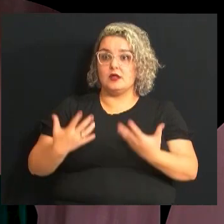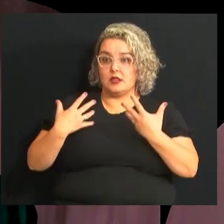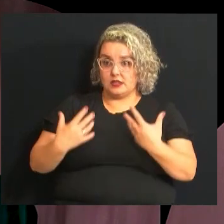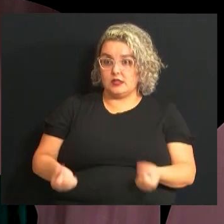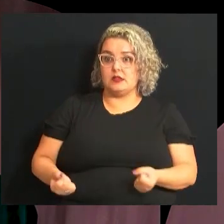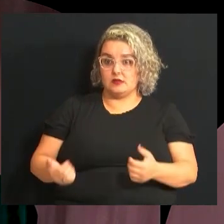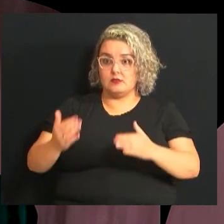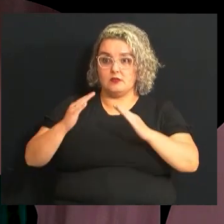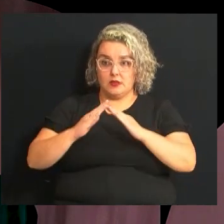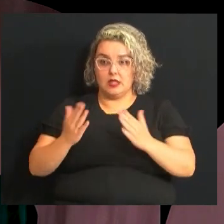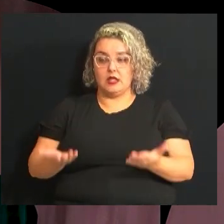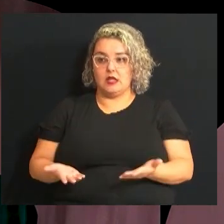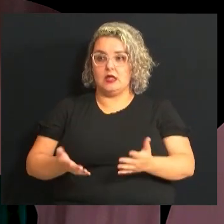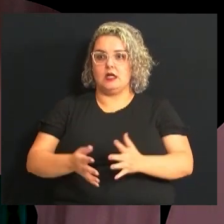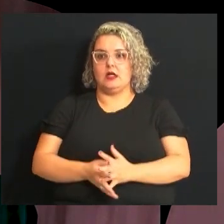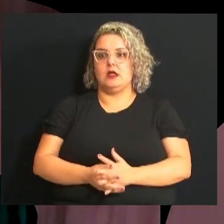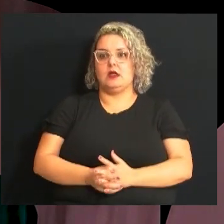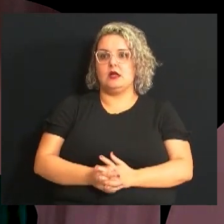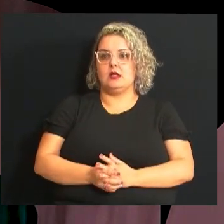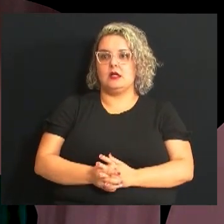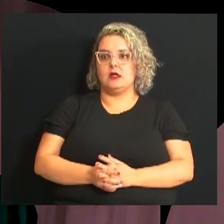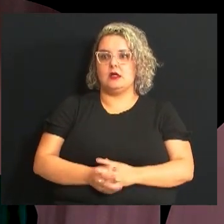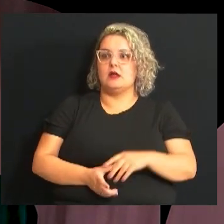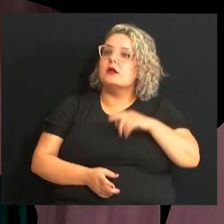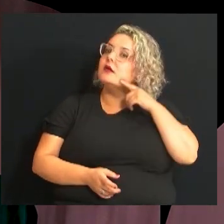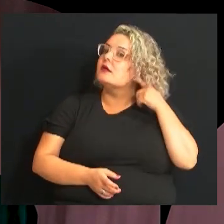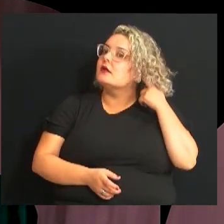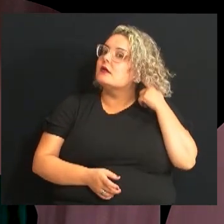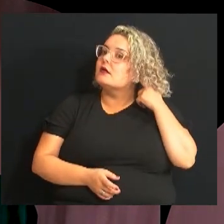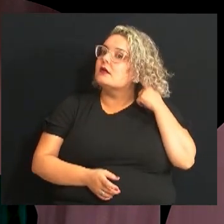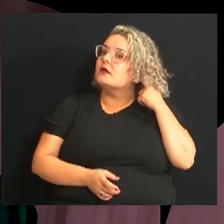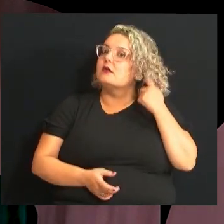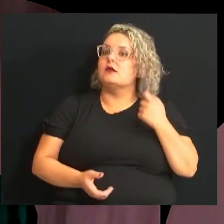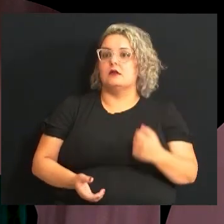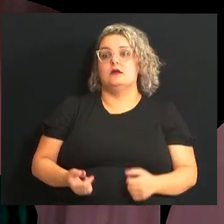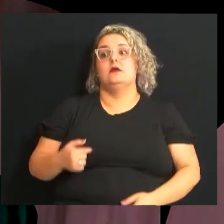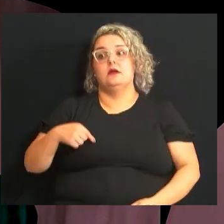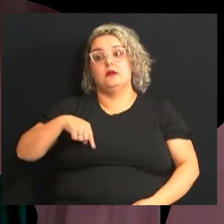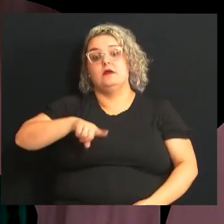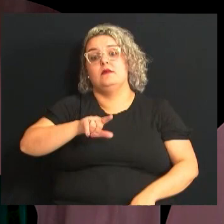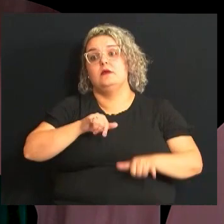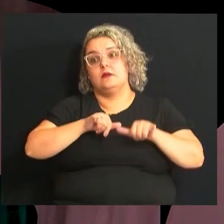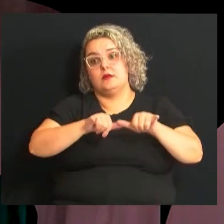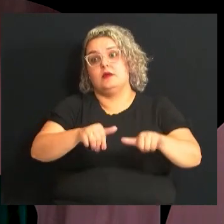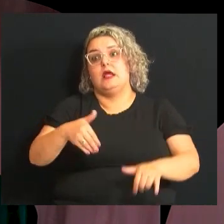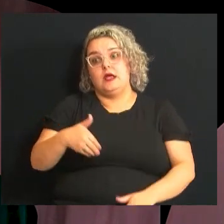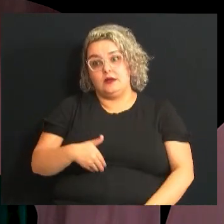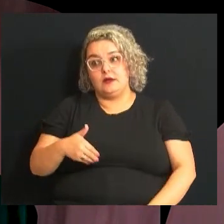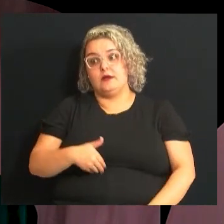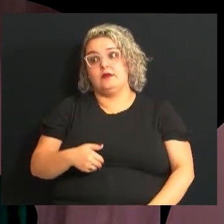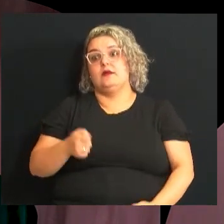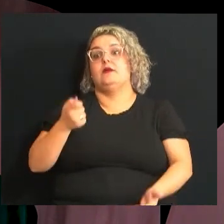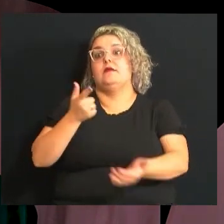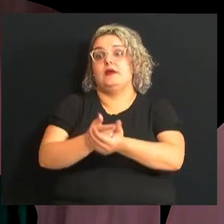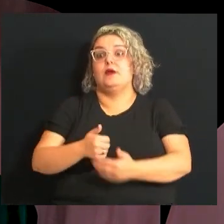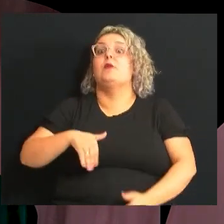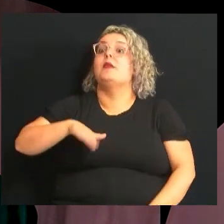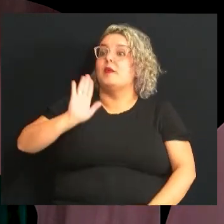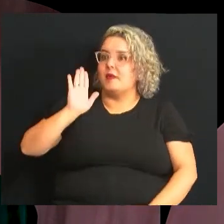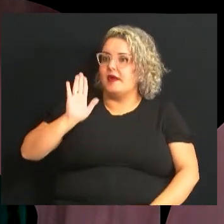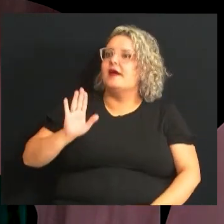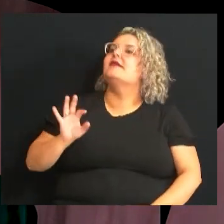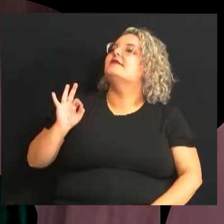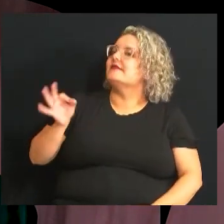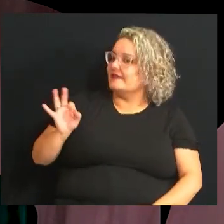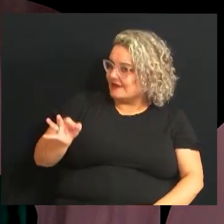quiz, né, para os consumidores e também receber em casa acaba sendo uma alternativa interessante para quem vai em mercado